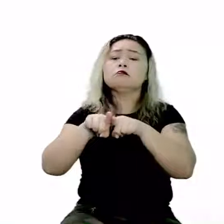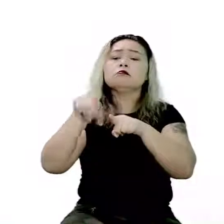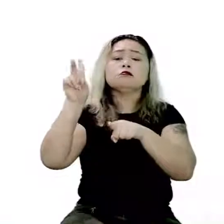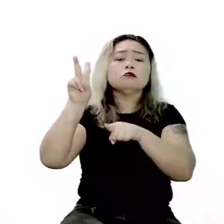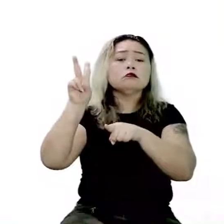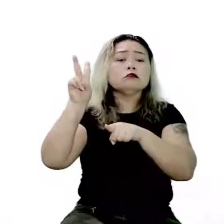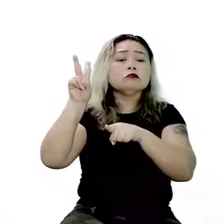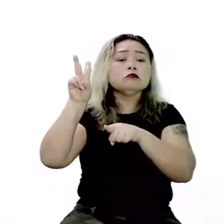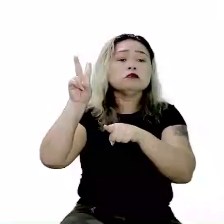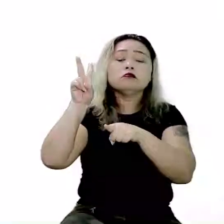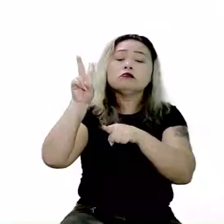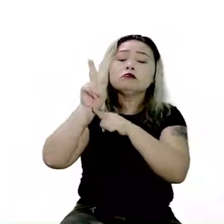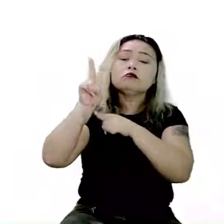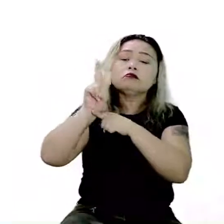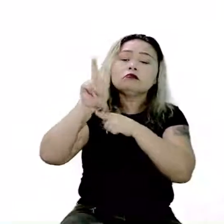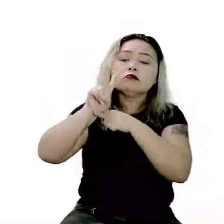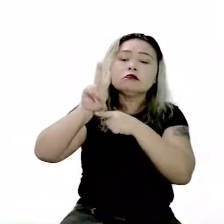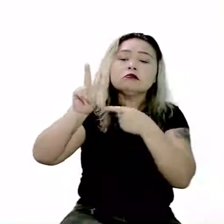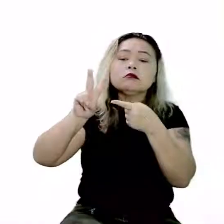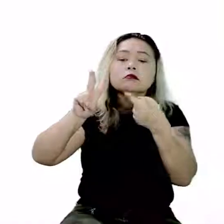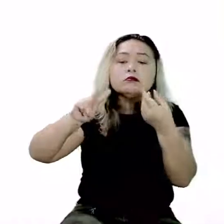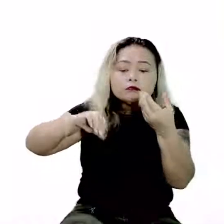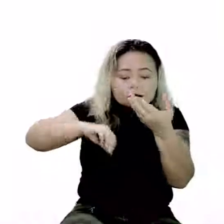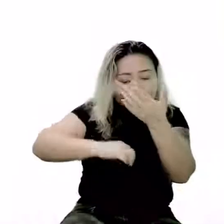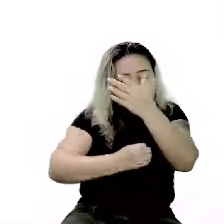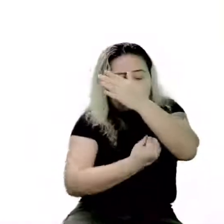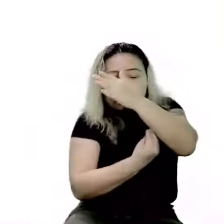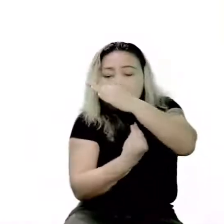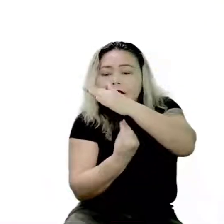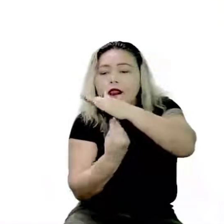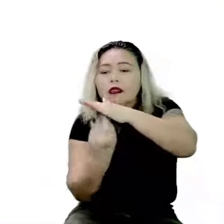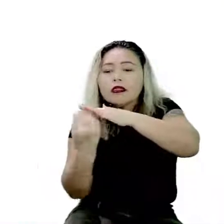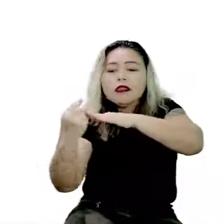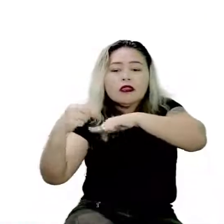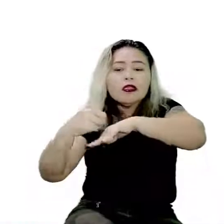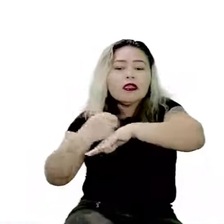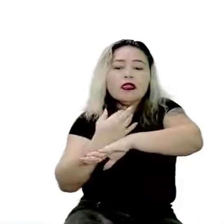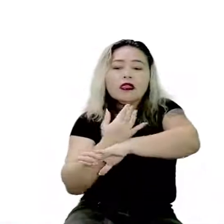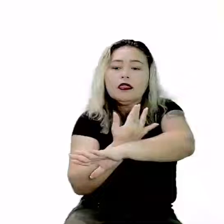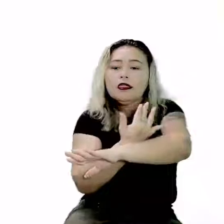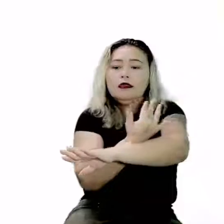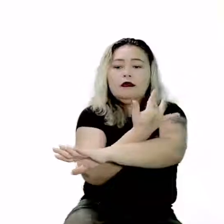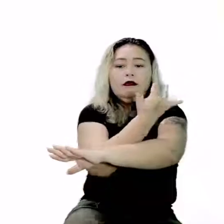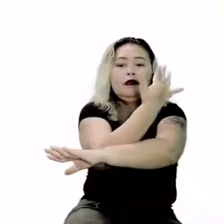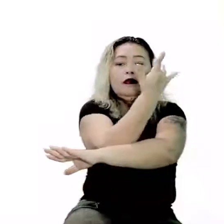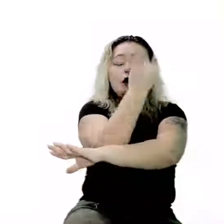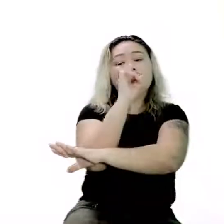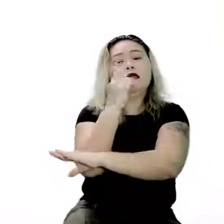preservando ecossistemas frágeis. Isso quer dizer que